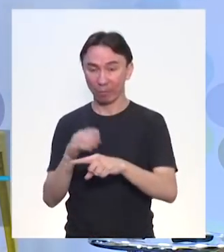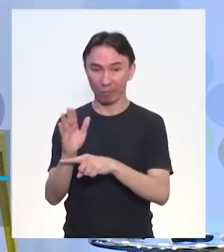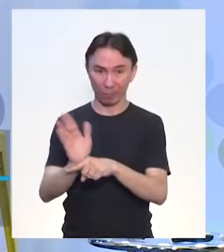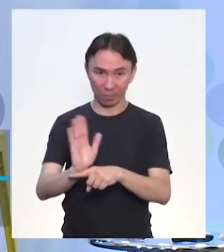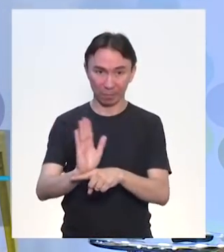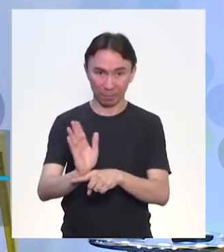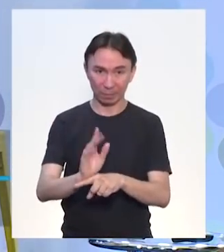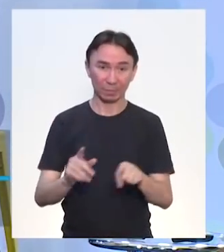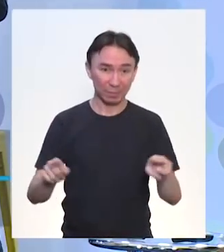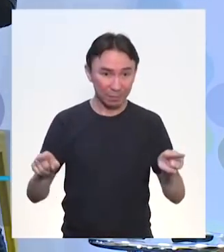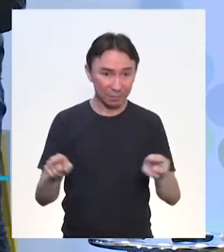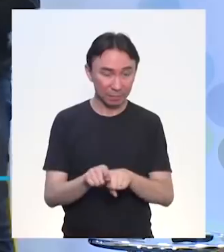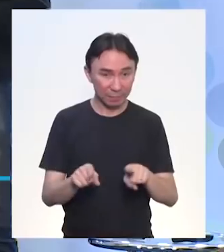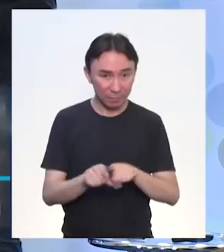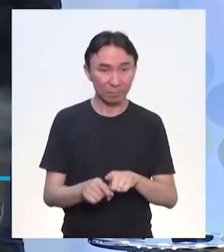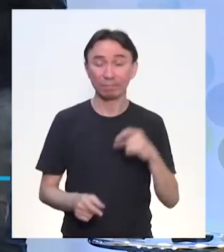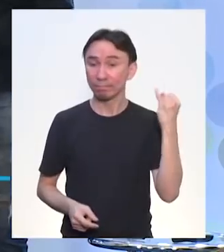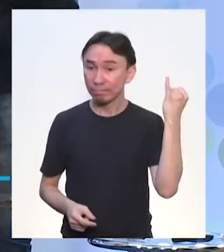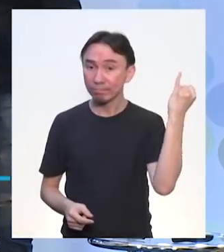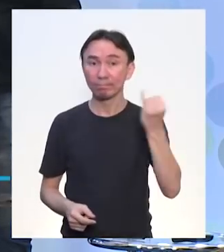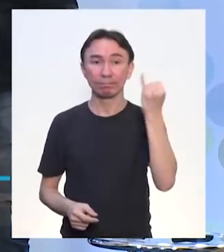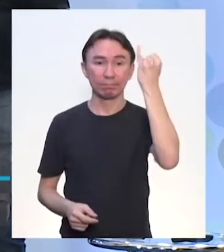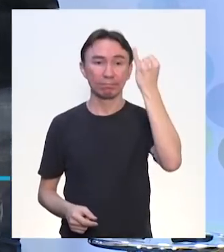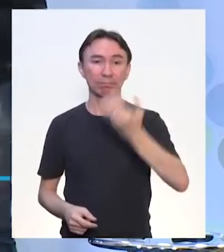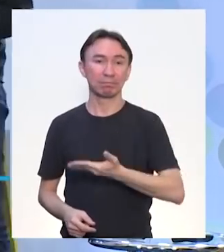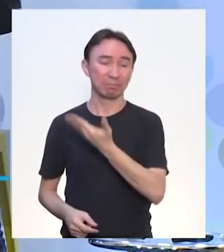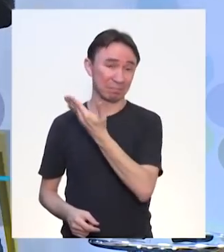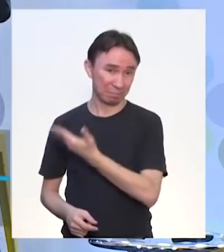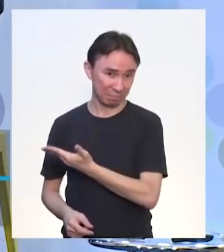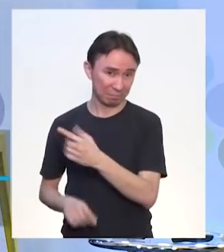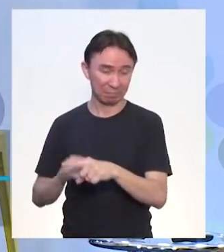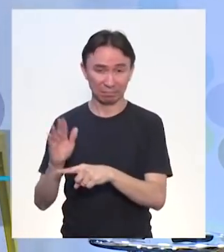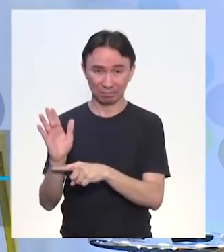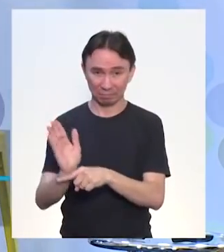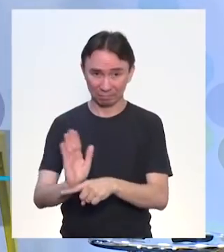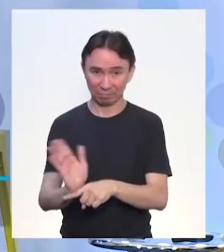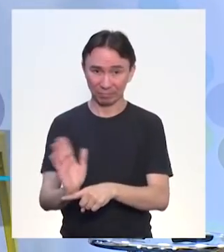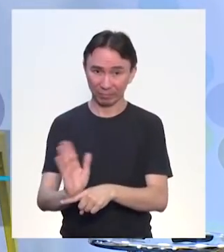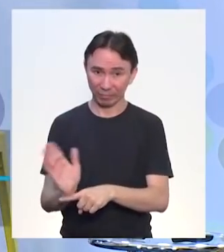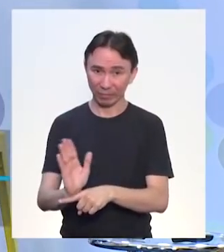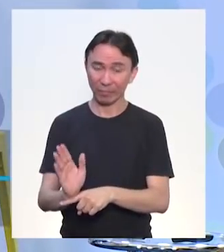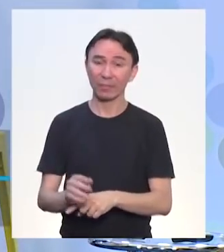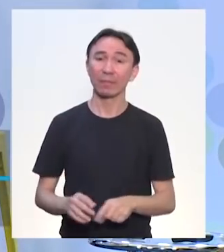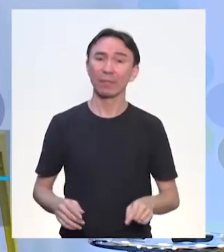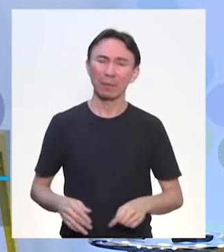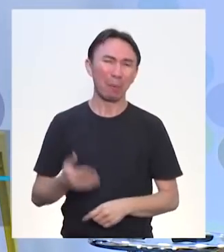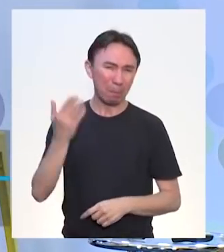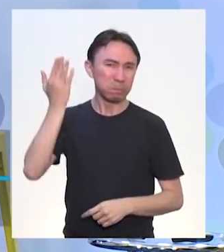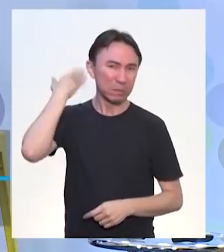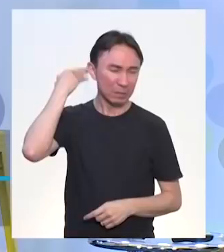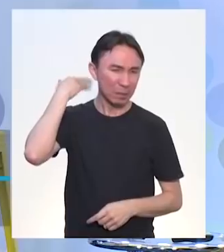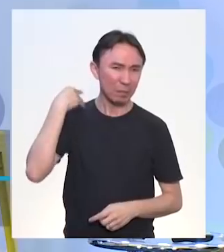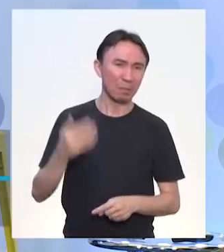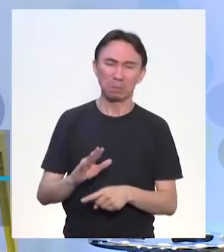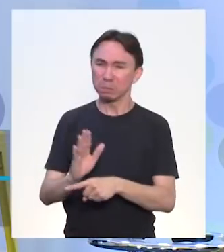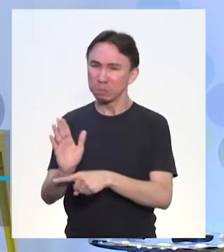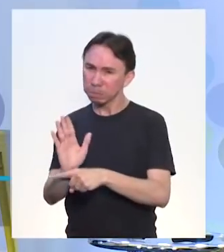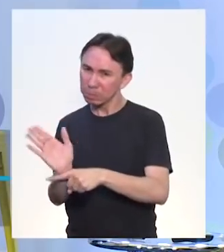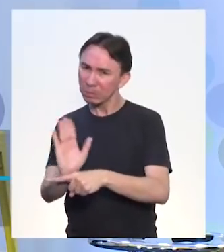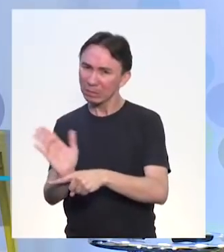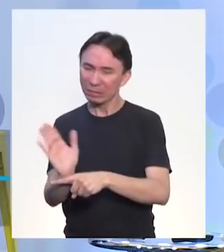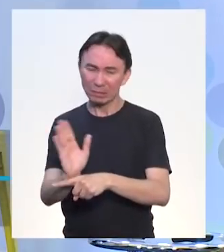hoje, extremamente importante, que é o Metrópolis. Né? Uma superprodução da época, com uma